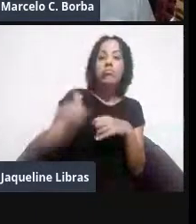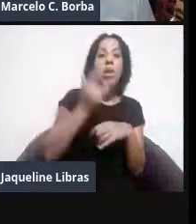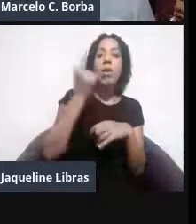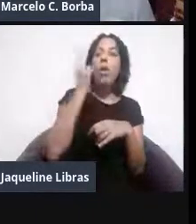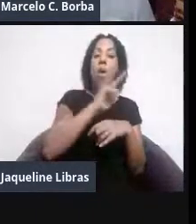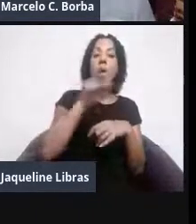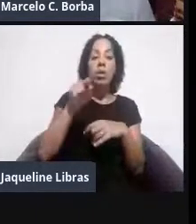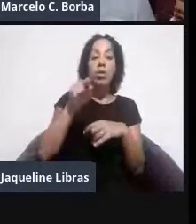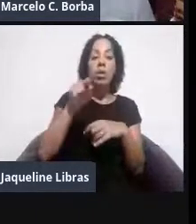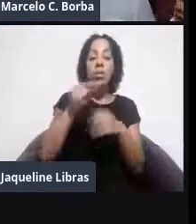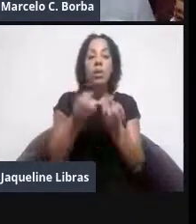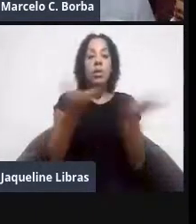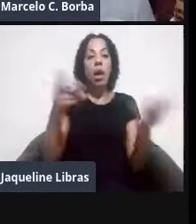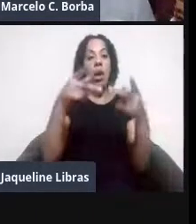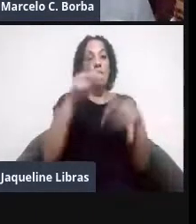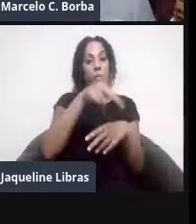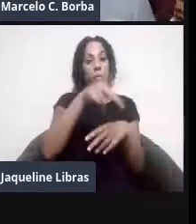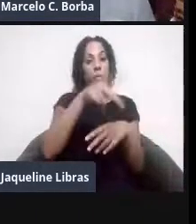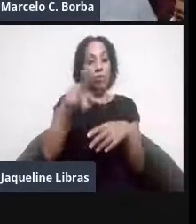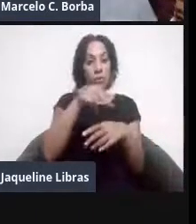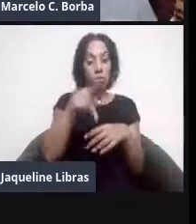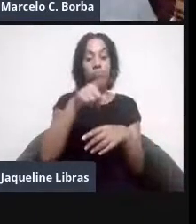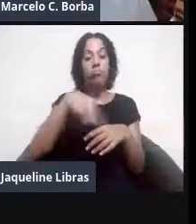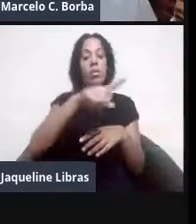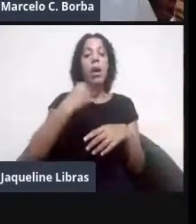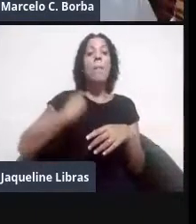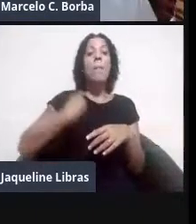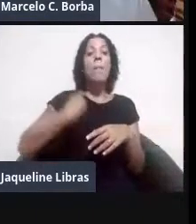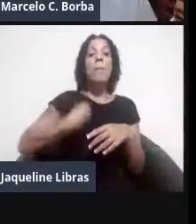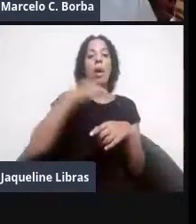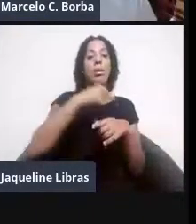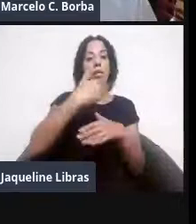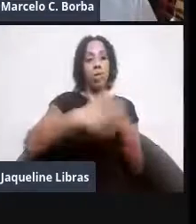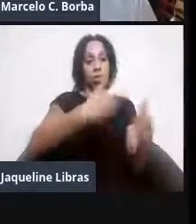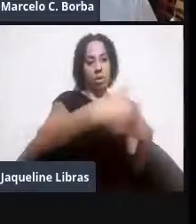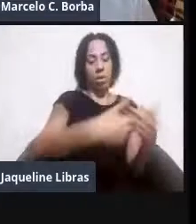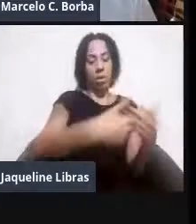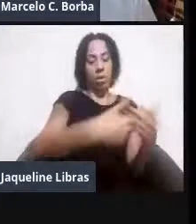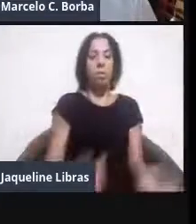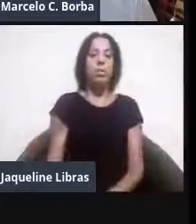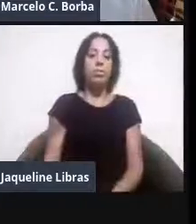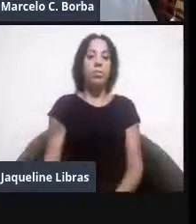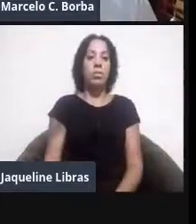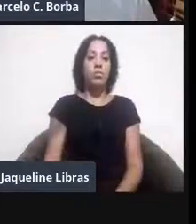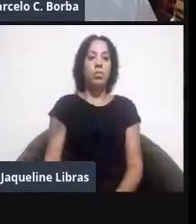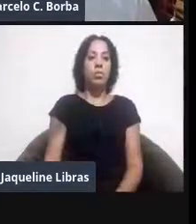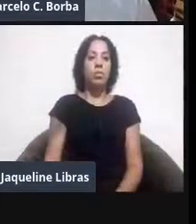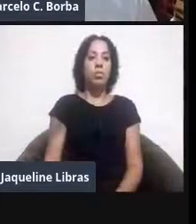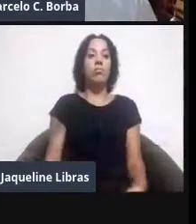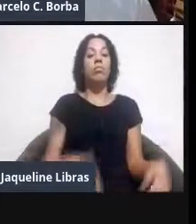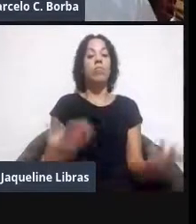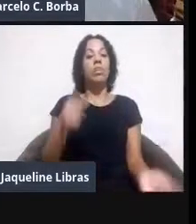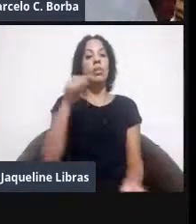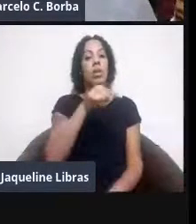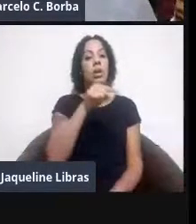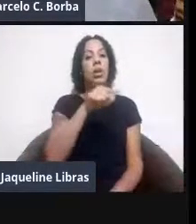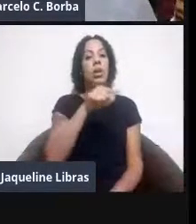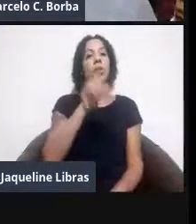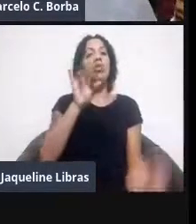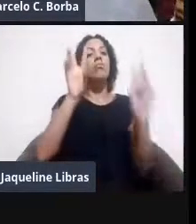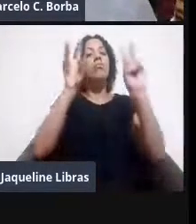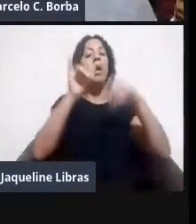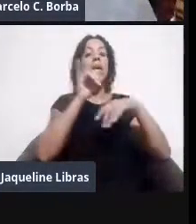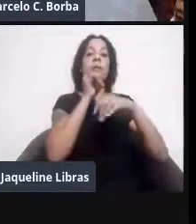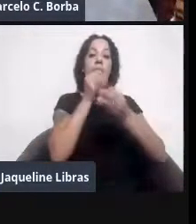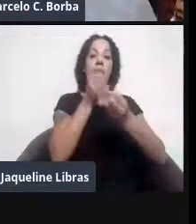aos professores que participam desses processos. Bom, aqui, só a título de exemplo, que a